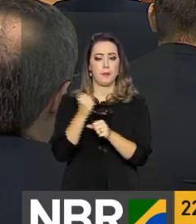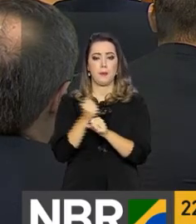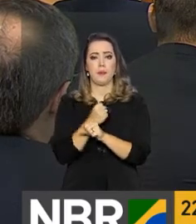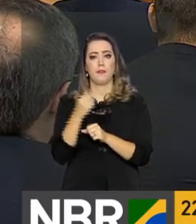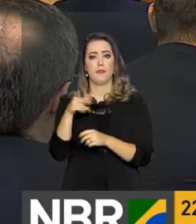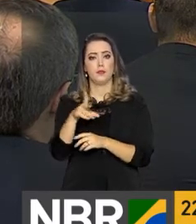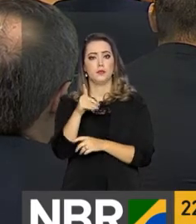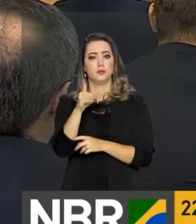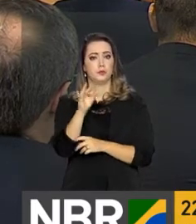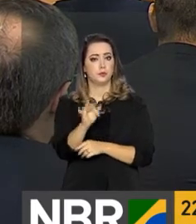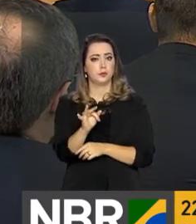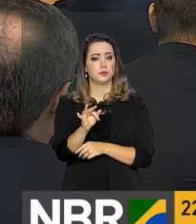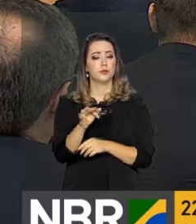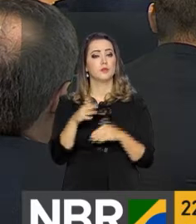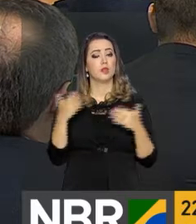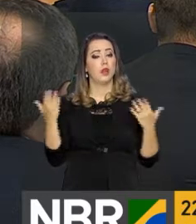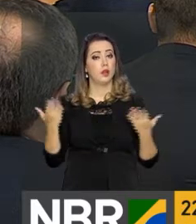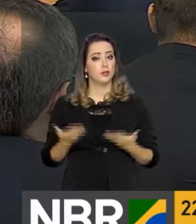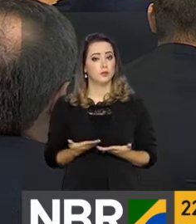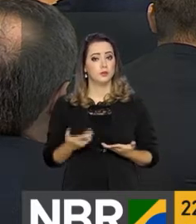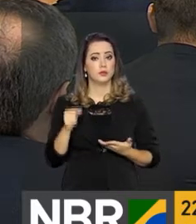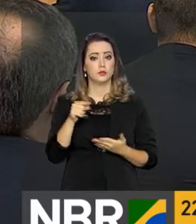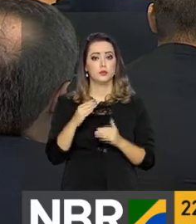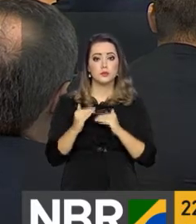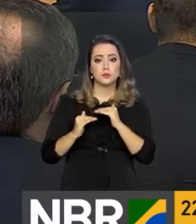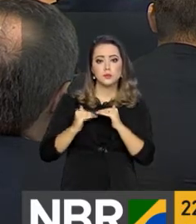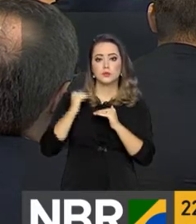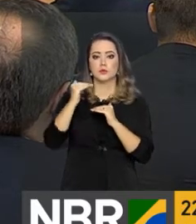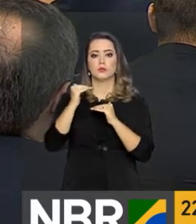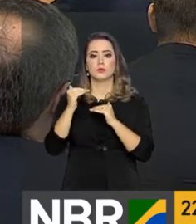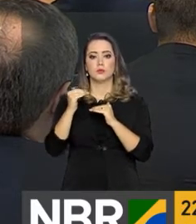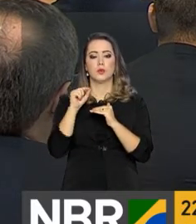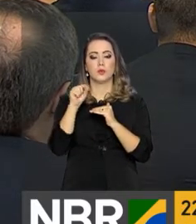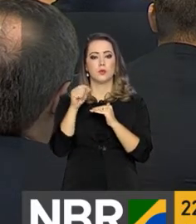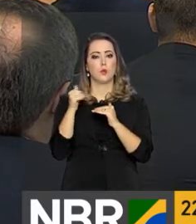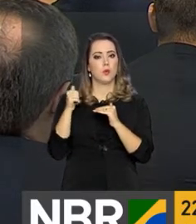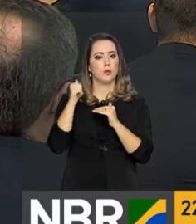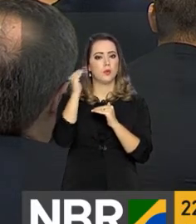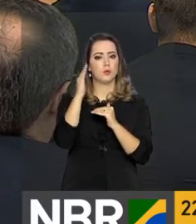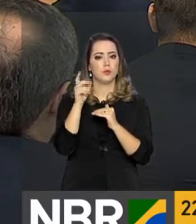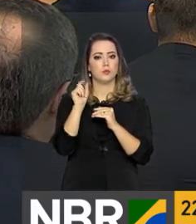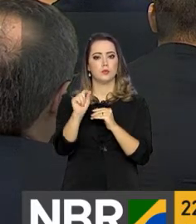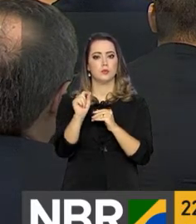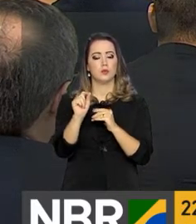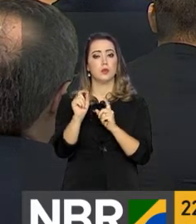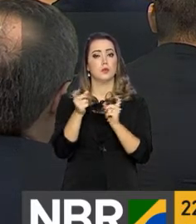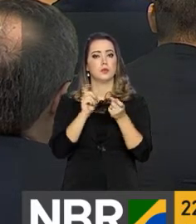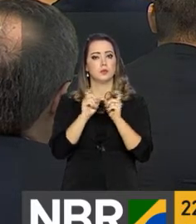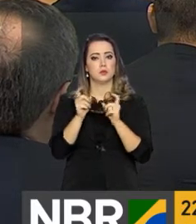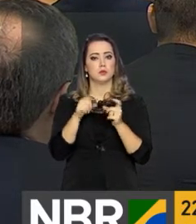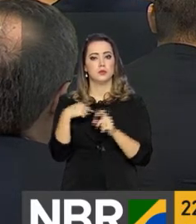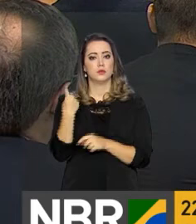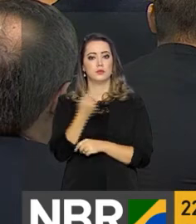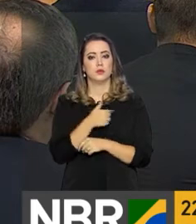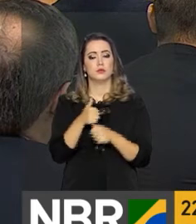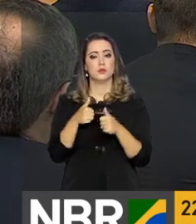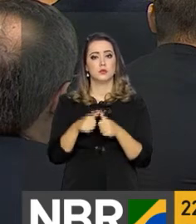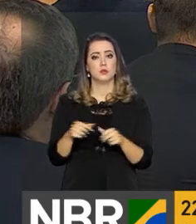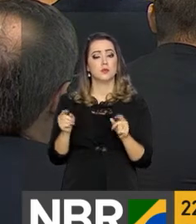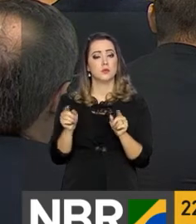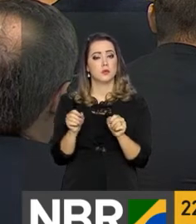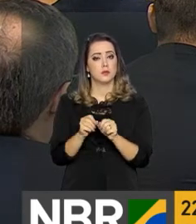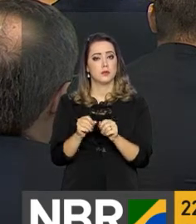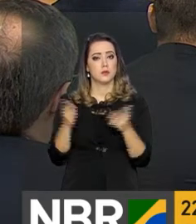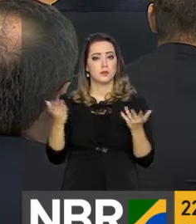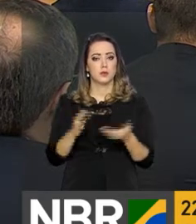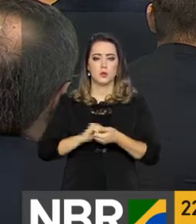feitas no distrito federal agora acrescida substancialmente por este gesto que nós estamos praticando neste